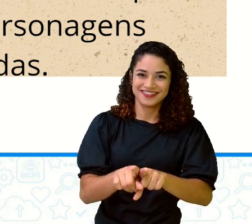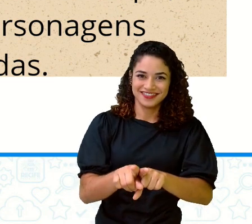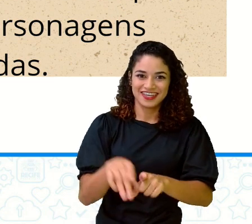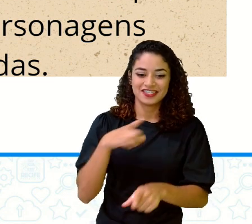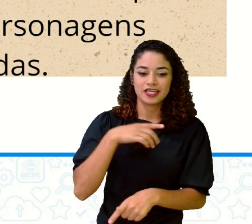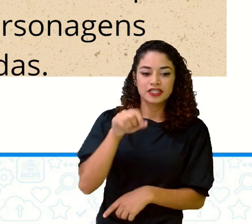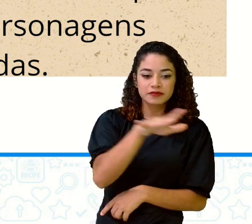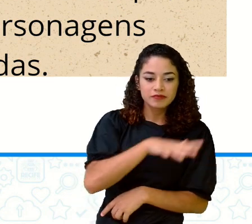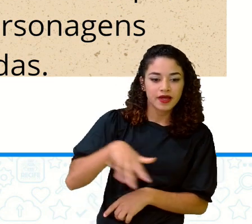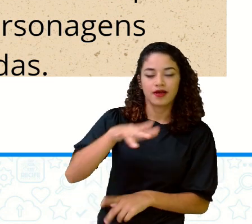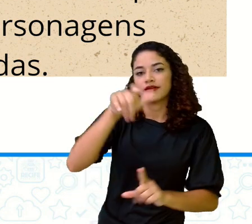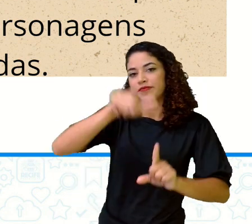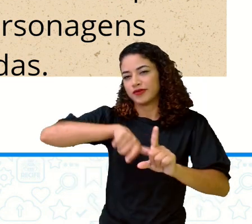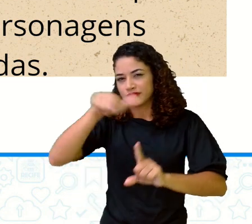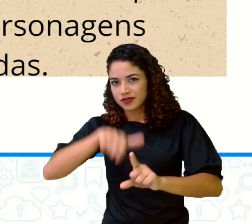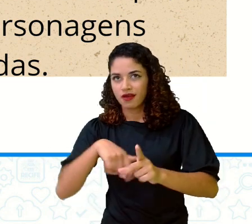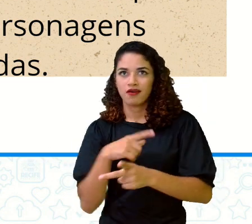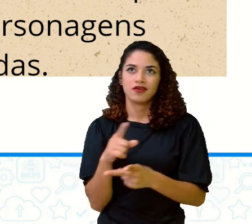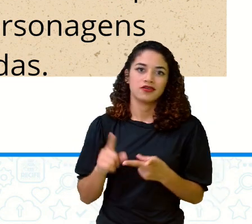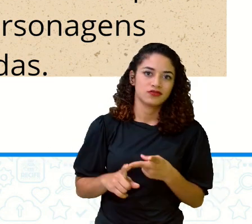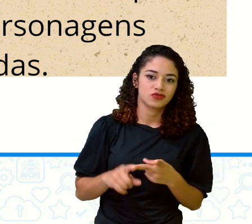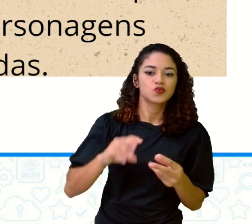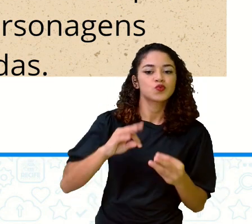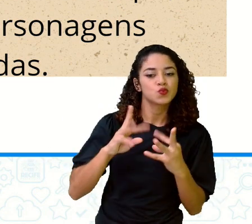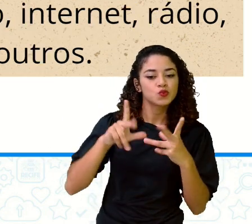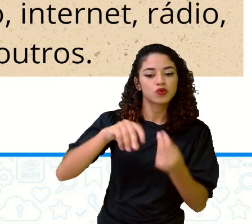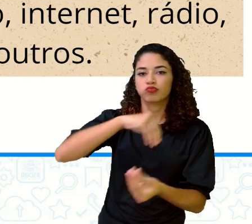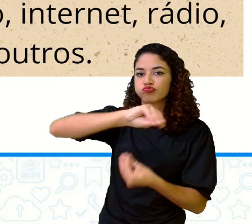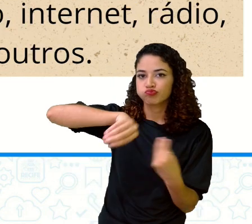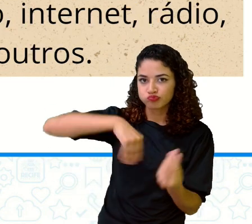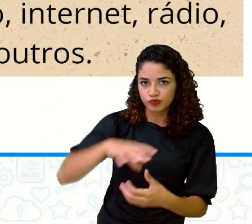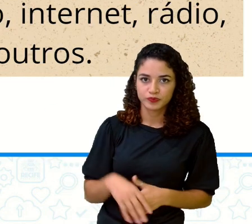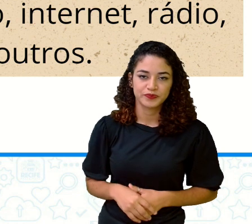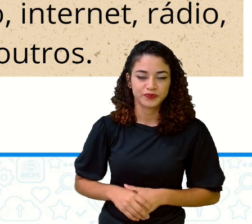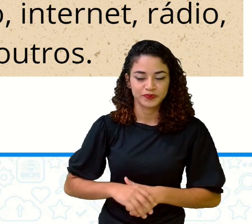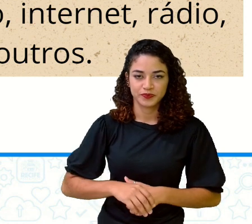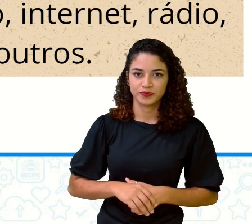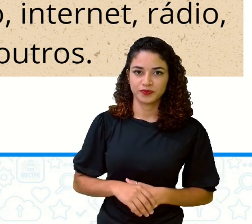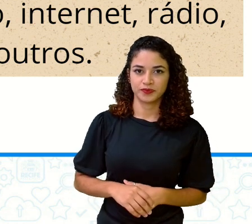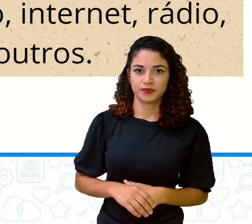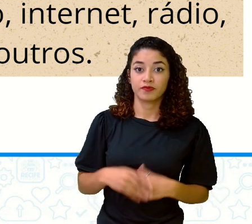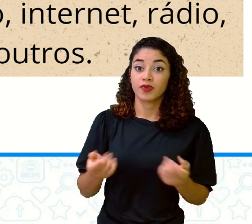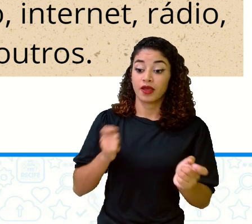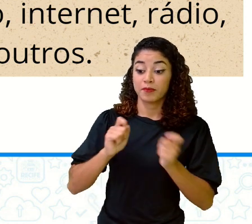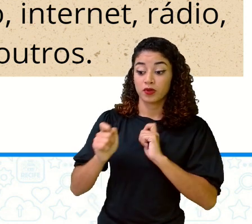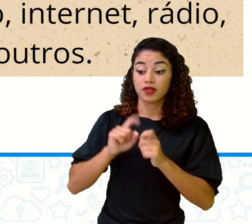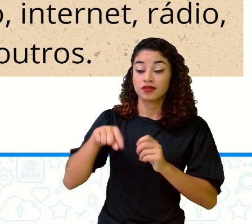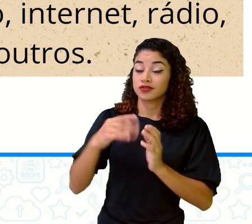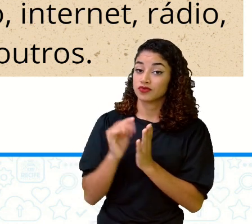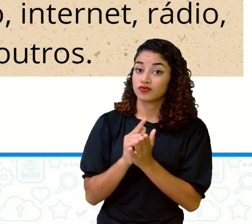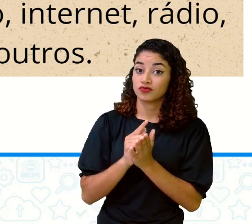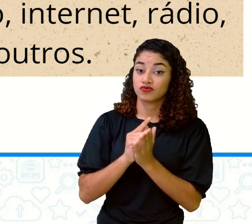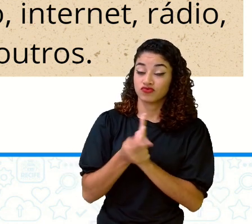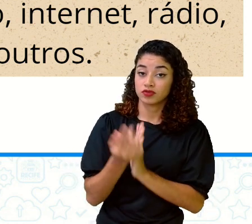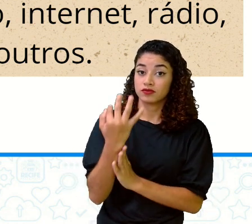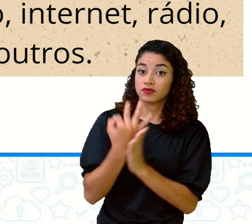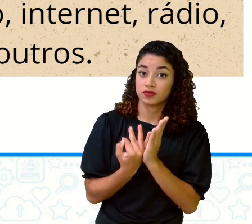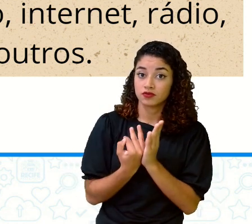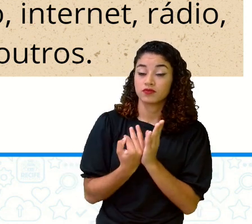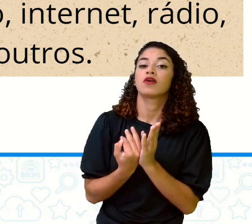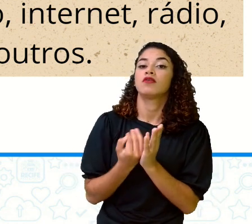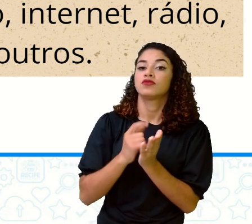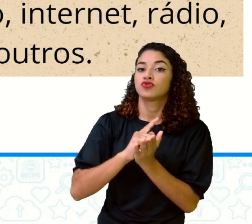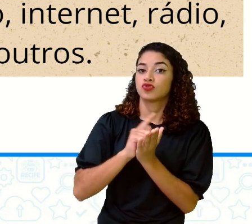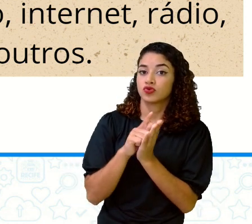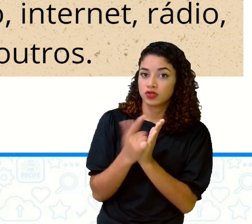espaço, e os personagens, envolvidos ali, a reportagem, é um gênero textual, jornalístico,